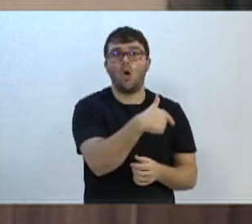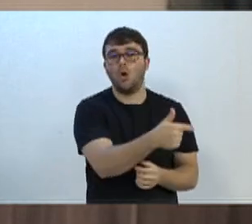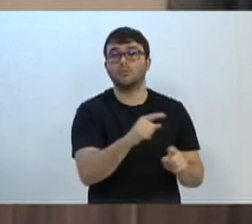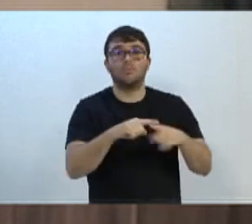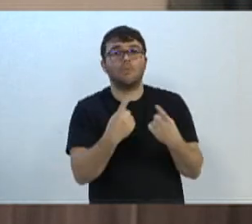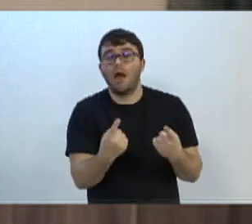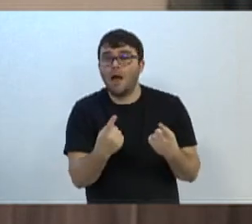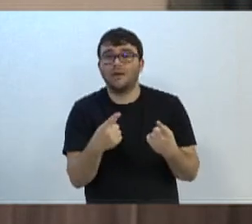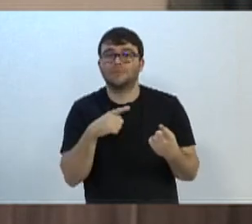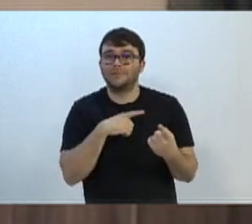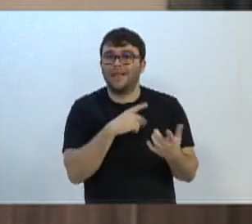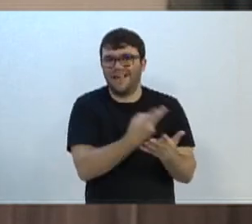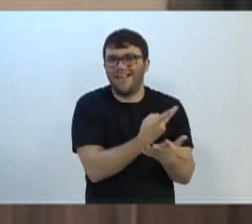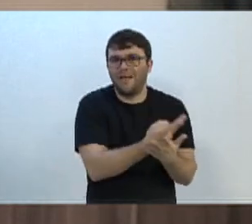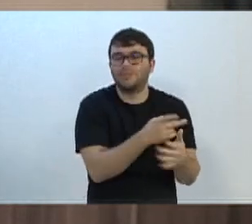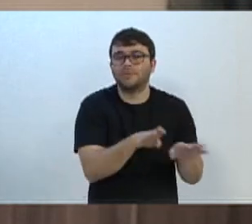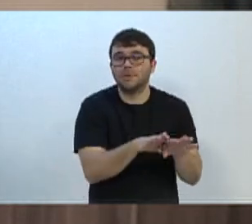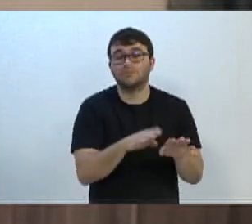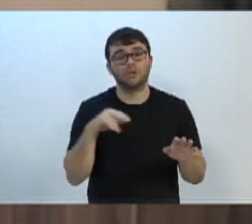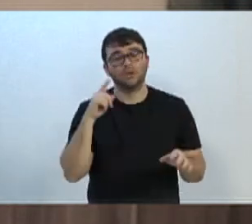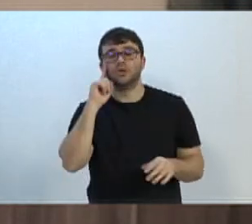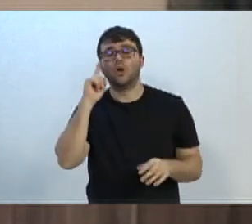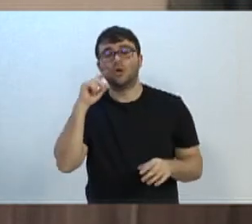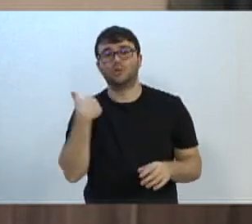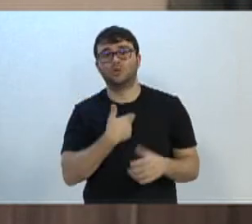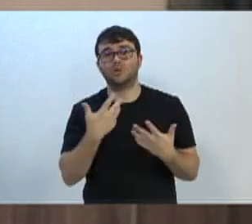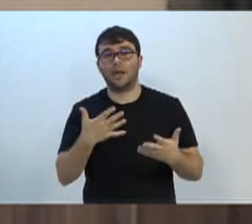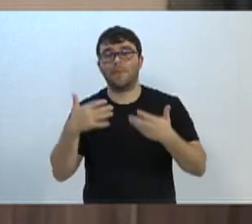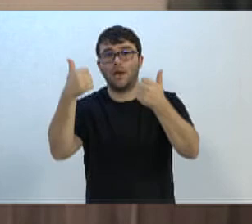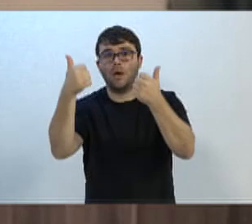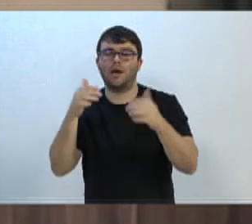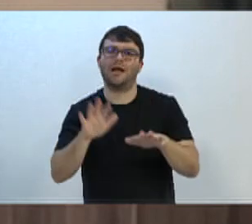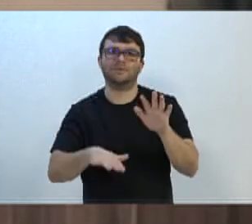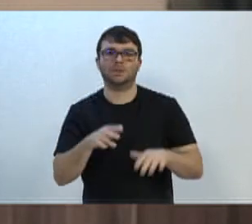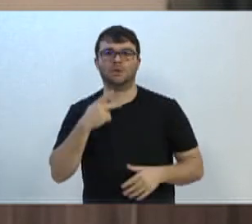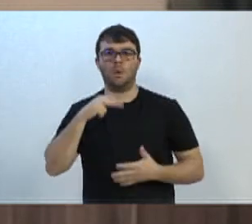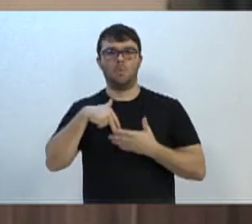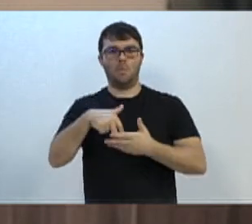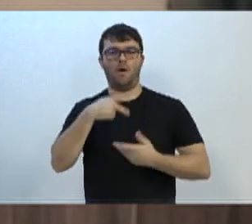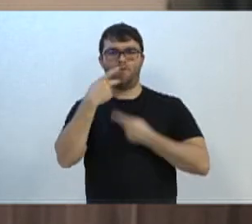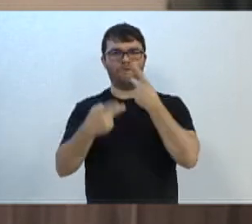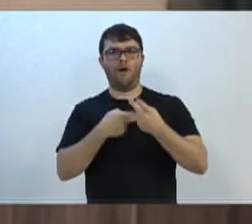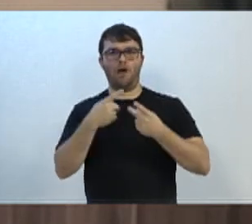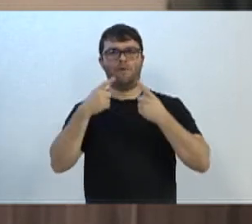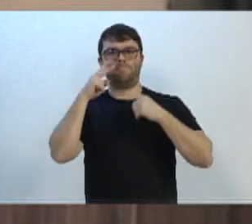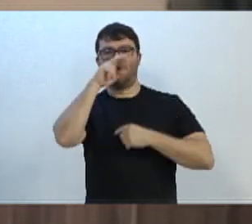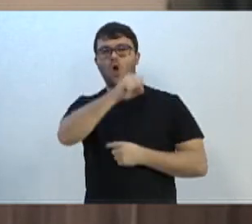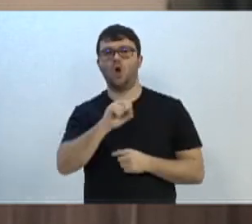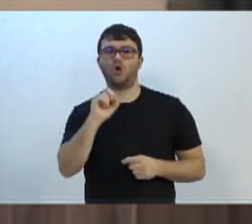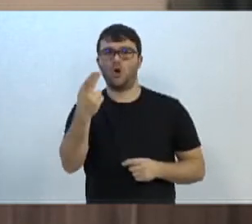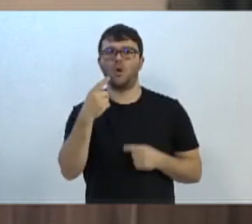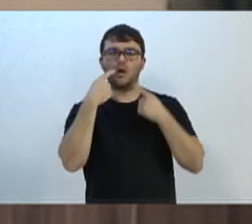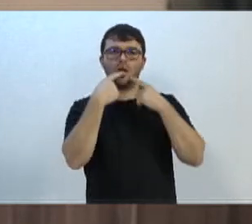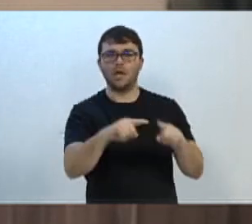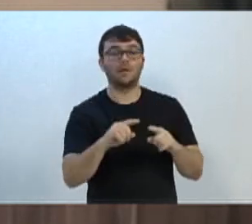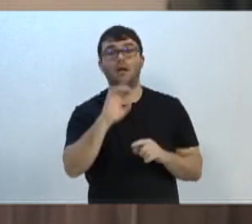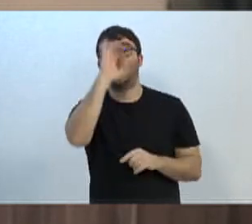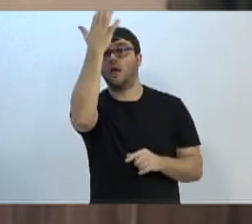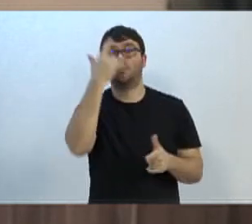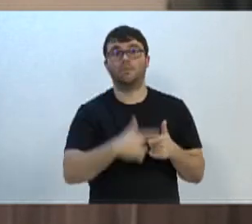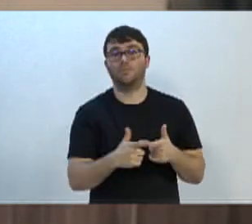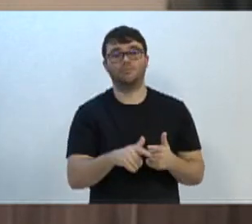mas todo dia nós buscamos ser melhor agora não dá simplesmente com palavra forte e crítica quanto mais que a gente resolve